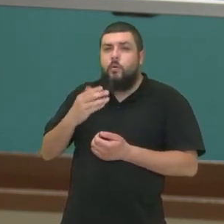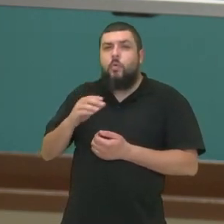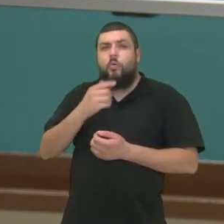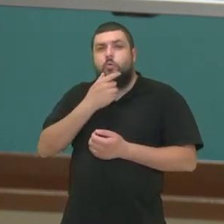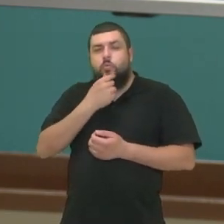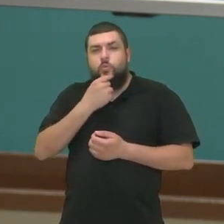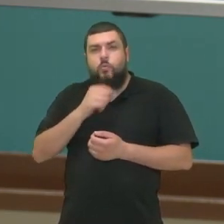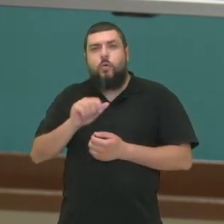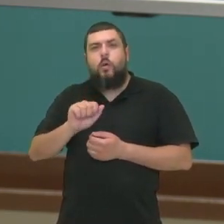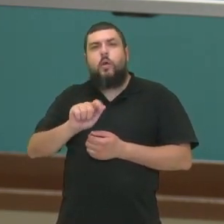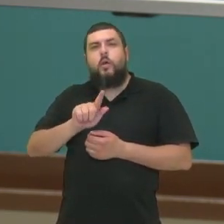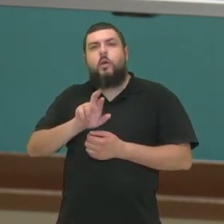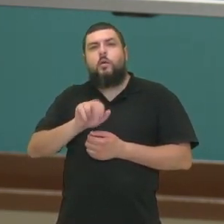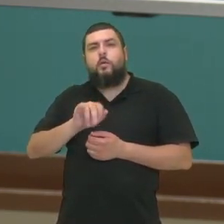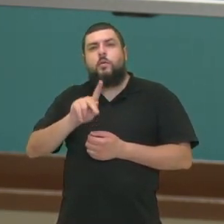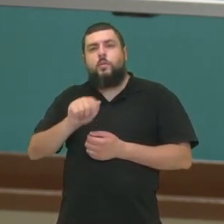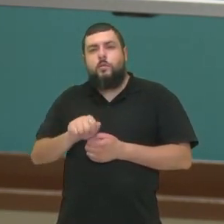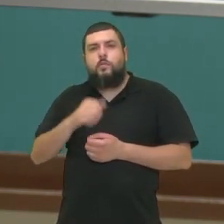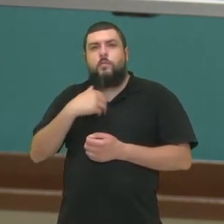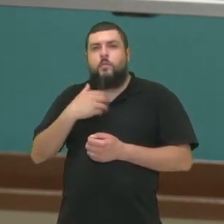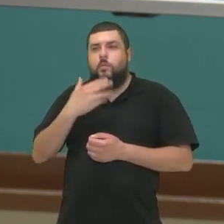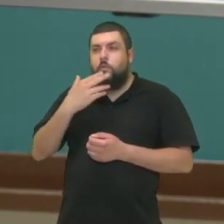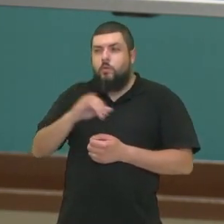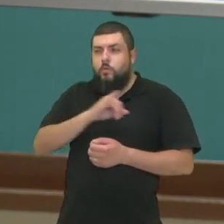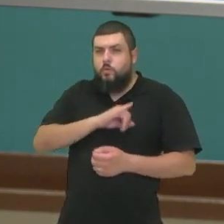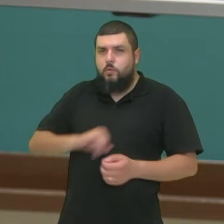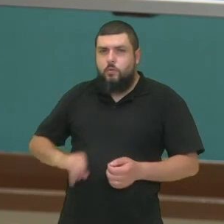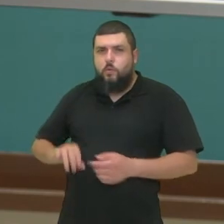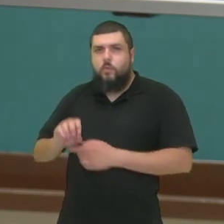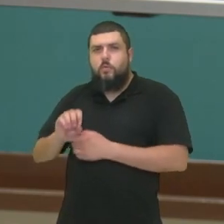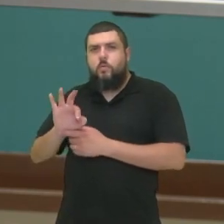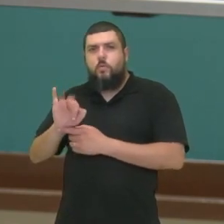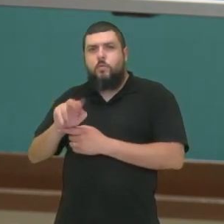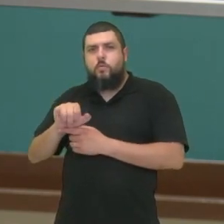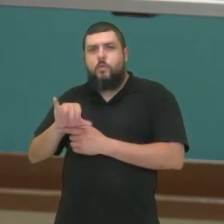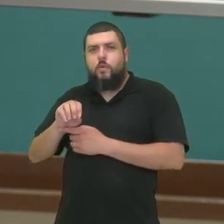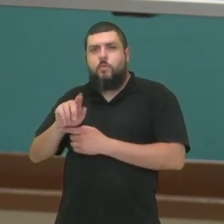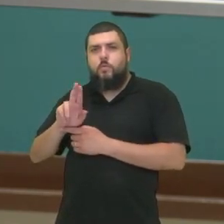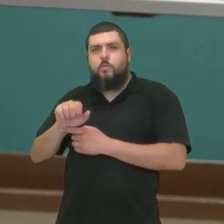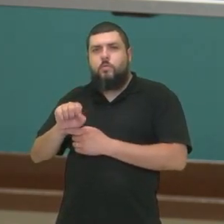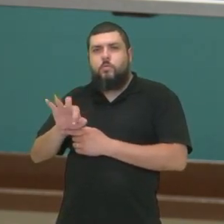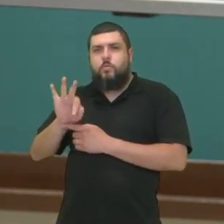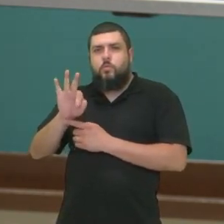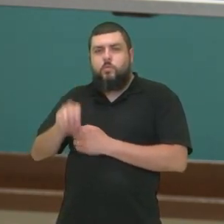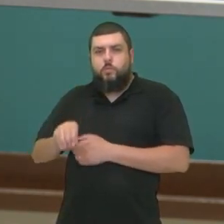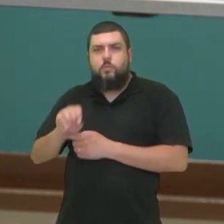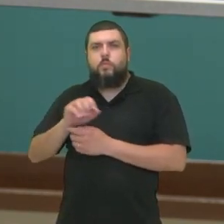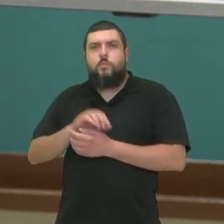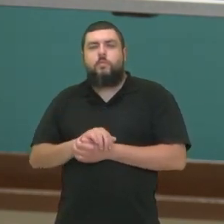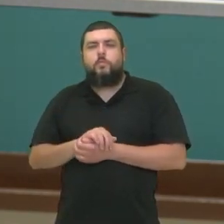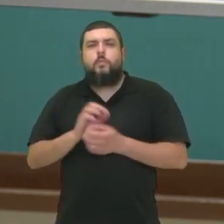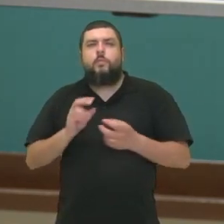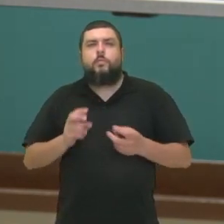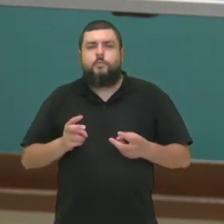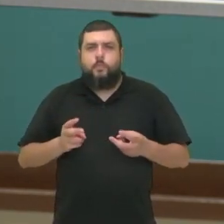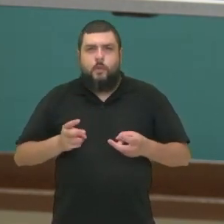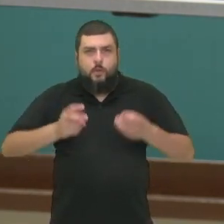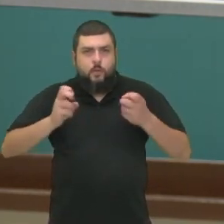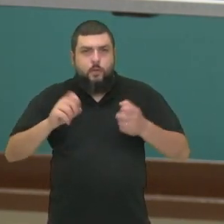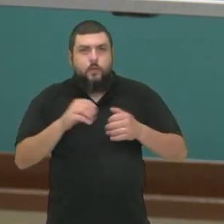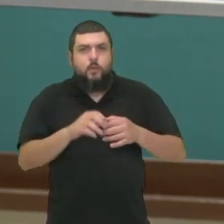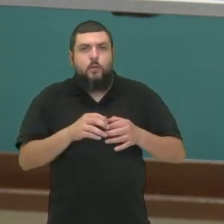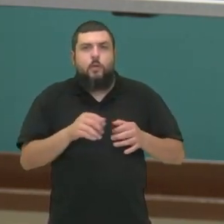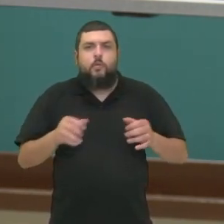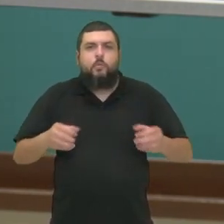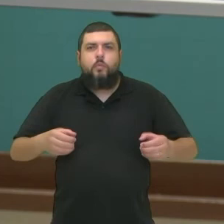o reinado do imperador Otávio Augusto, 27 anos de Cristo, 14 anos de Cristo. Vocês veem destaques, as